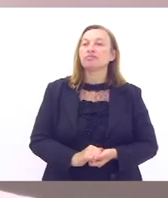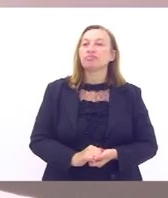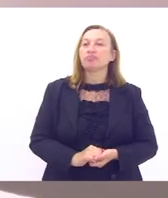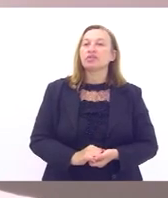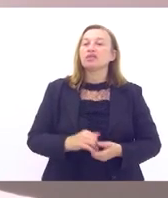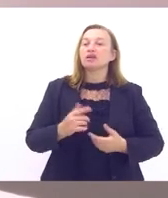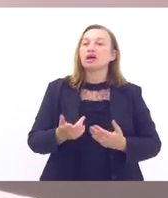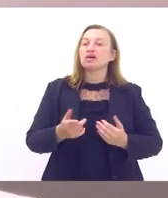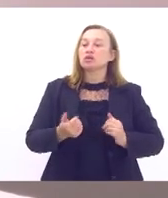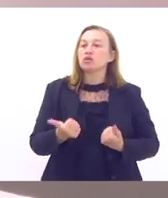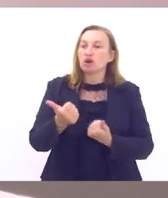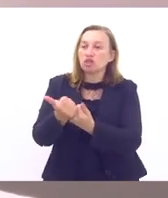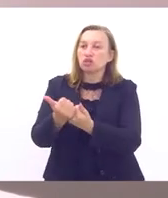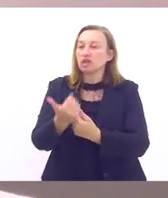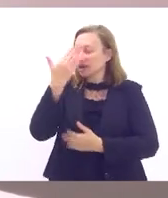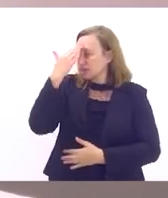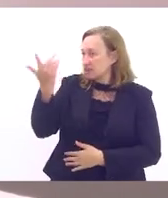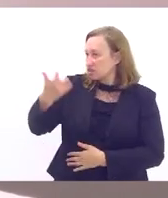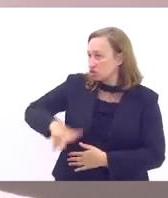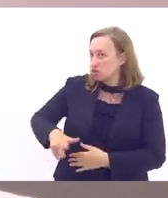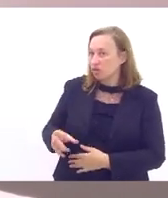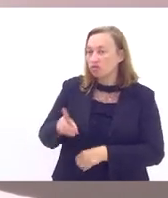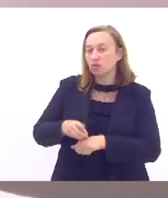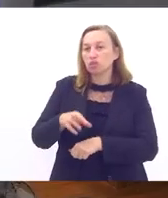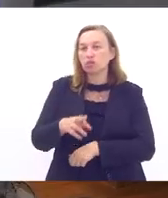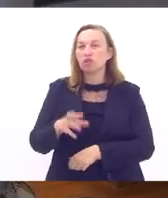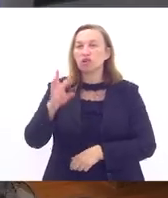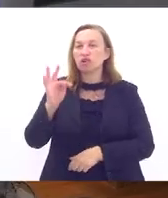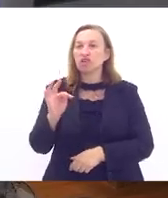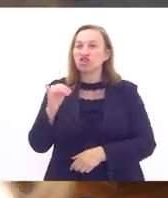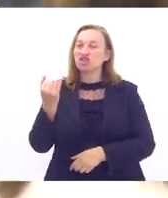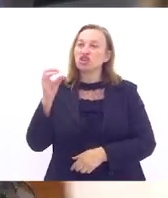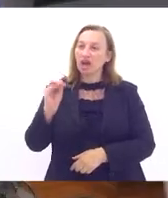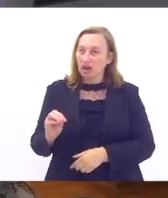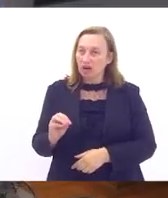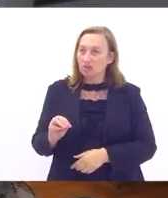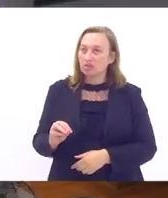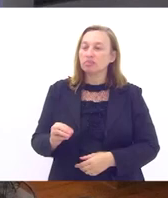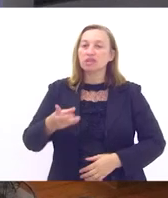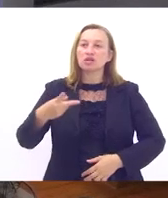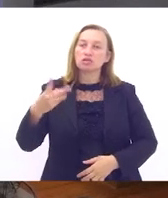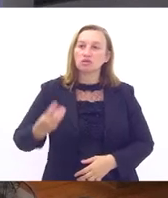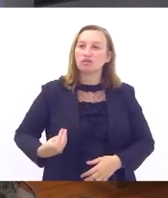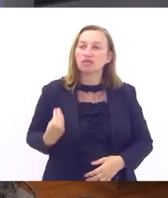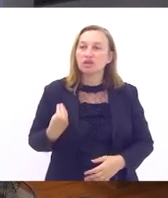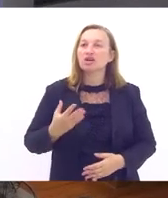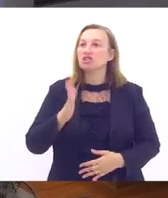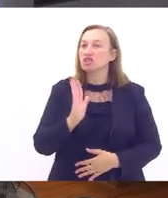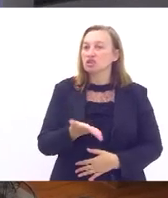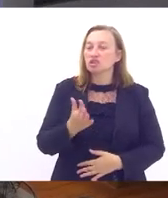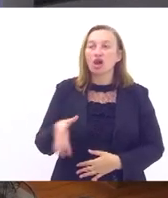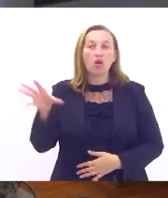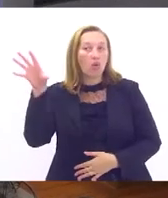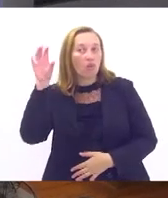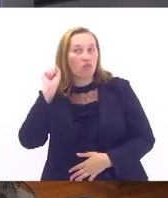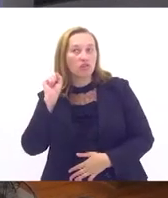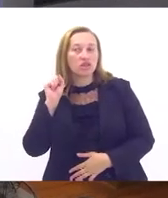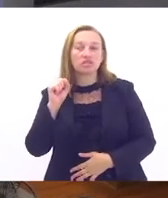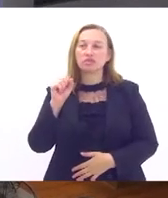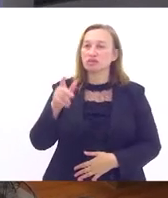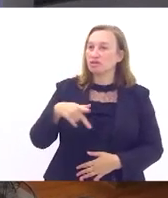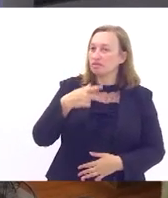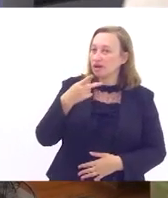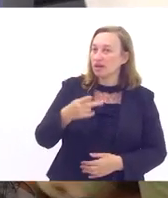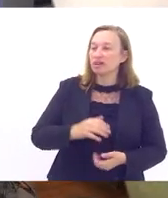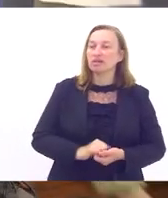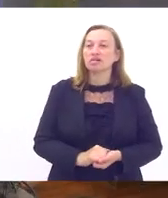sua contribuição, agradecendo mais uma vez ao doutor Tiago Joffili pela sua presença e já ouvindo as suas